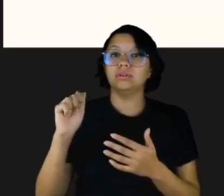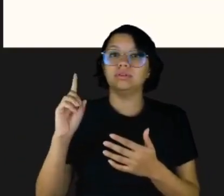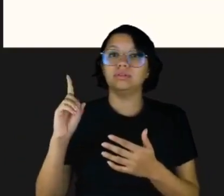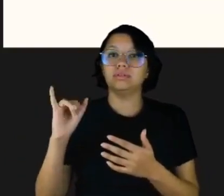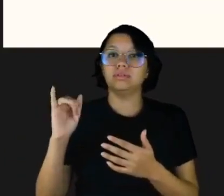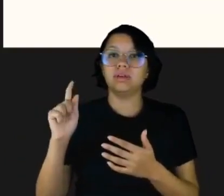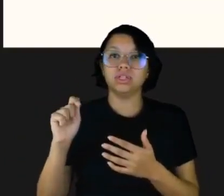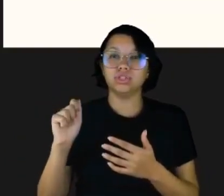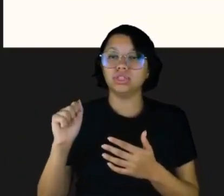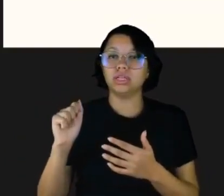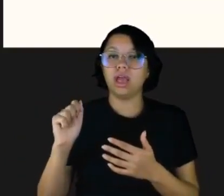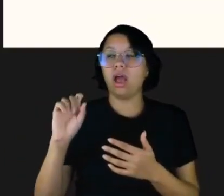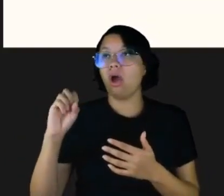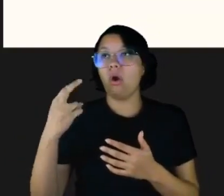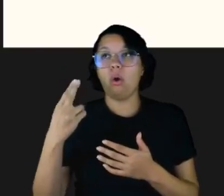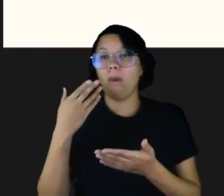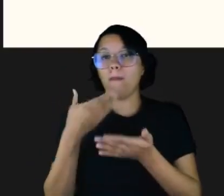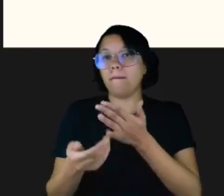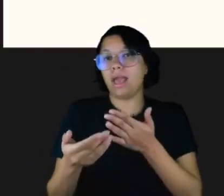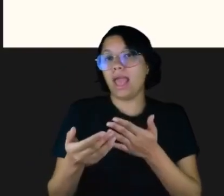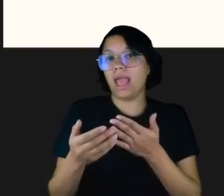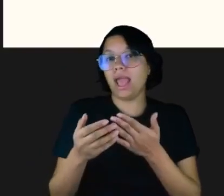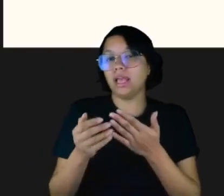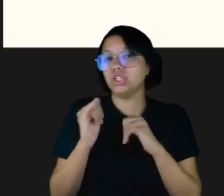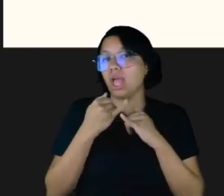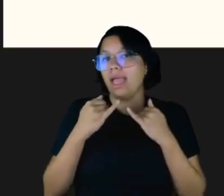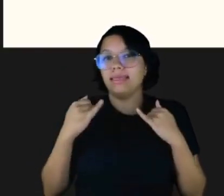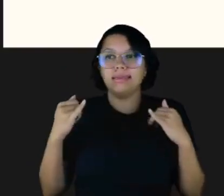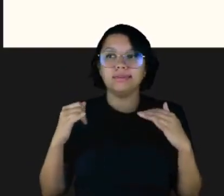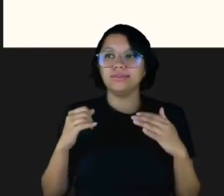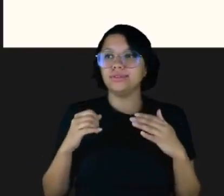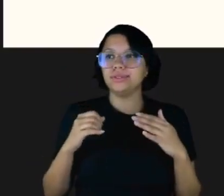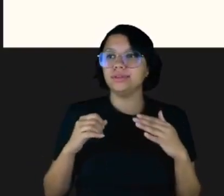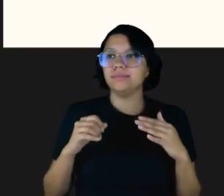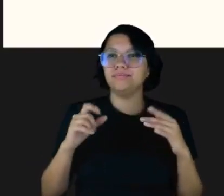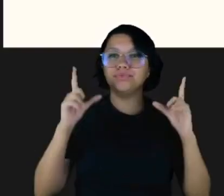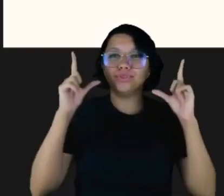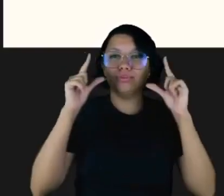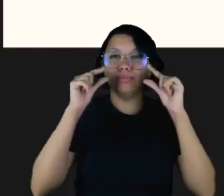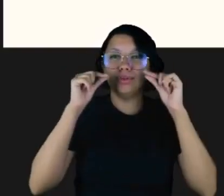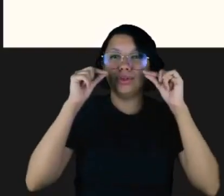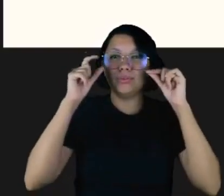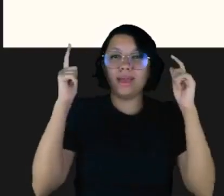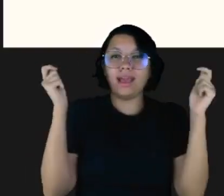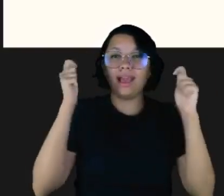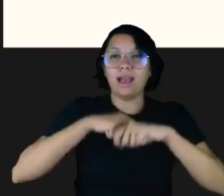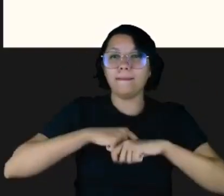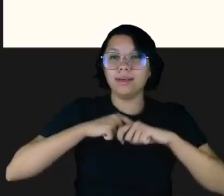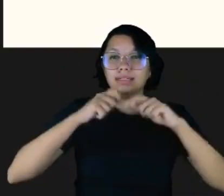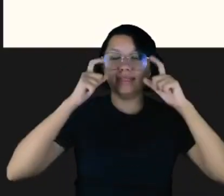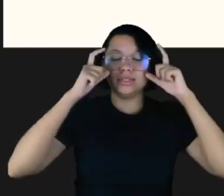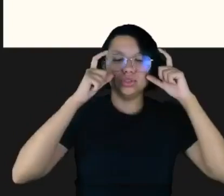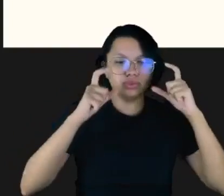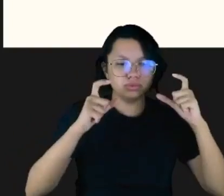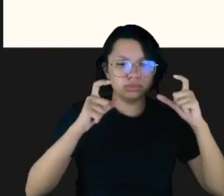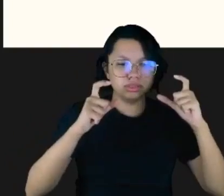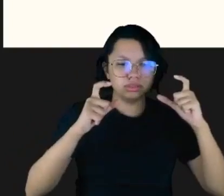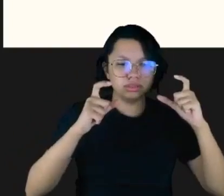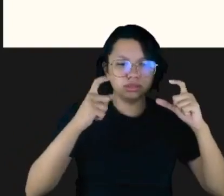energia. Isso aqui também, redução da concentração, reduz a capacidade de